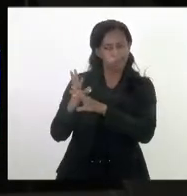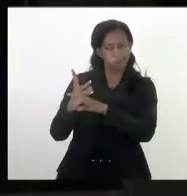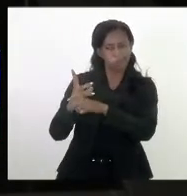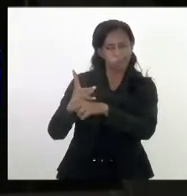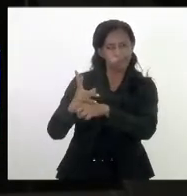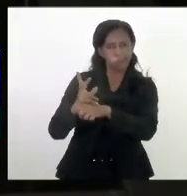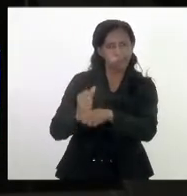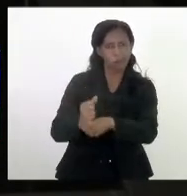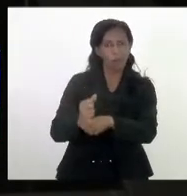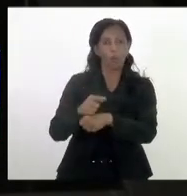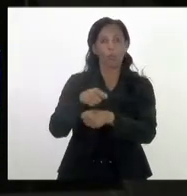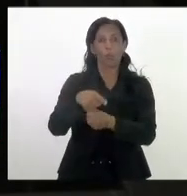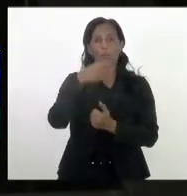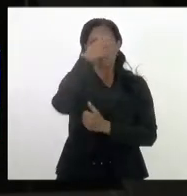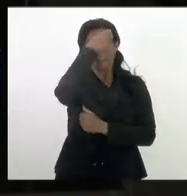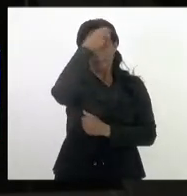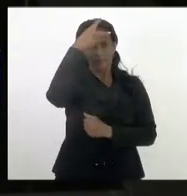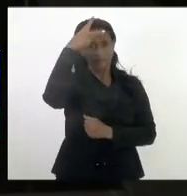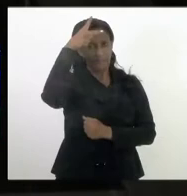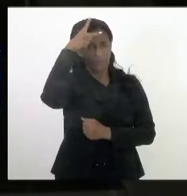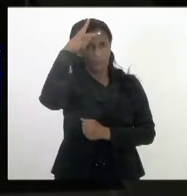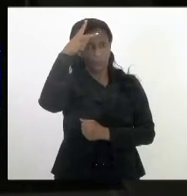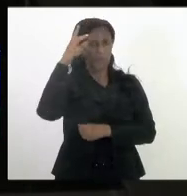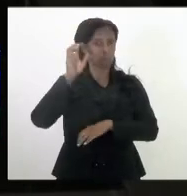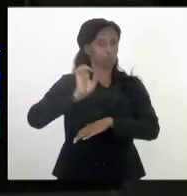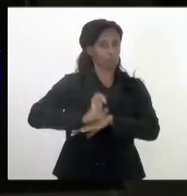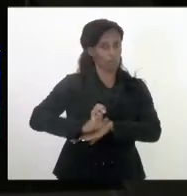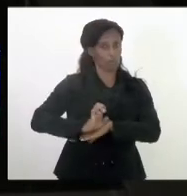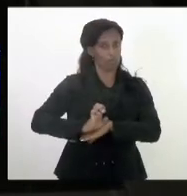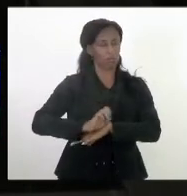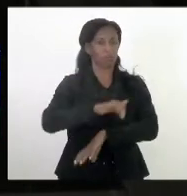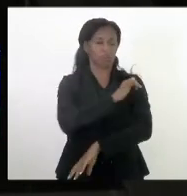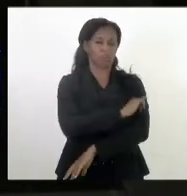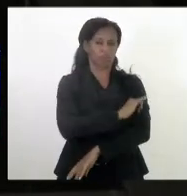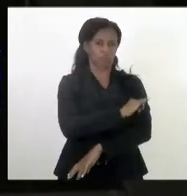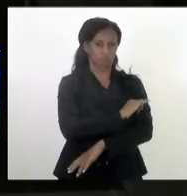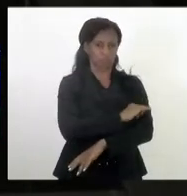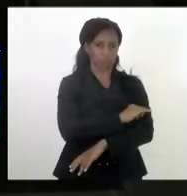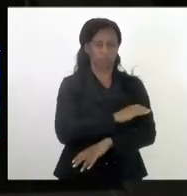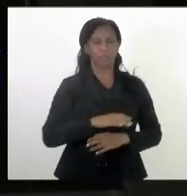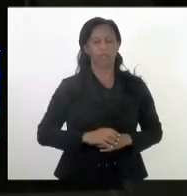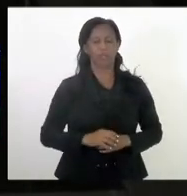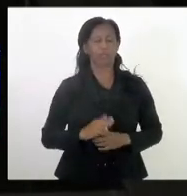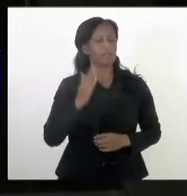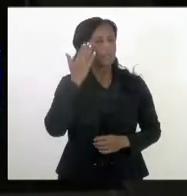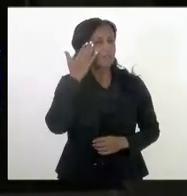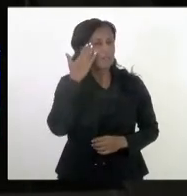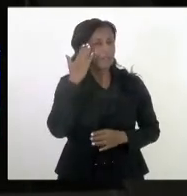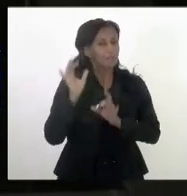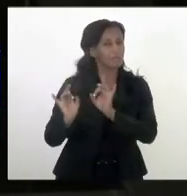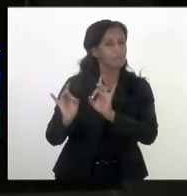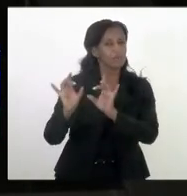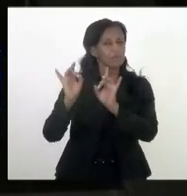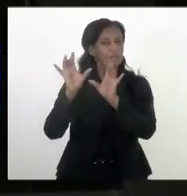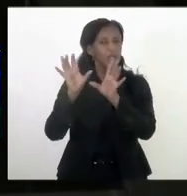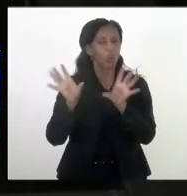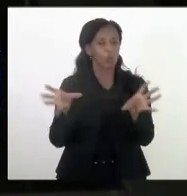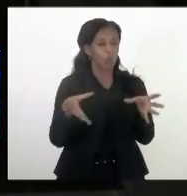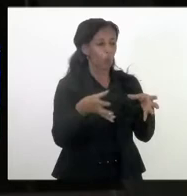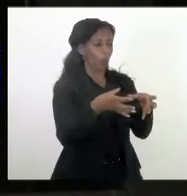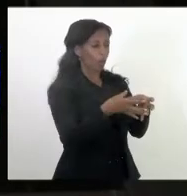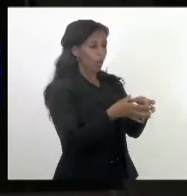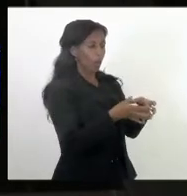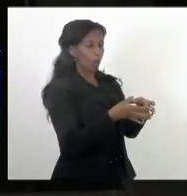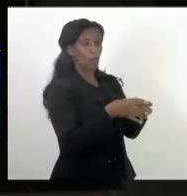com as prefeituras do Estado do Rio de Janeiro, entendendo, em especial, com o campo da